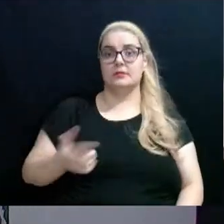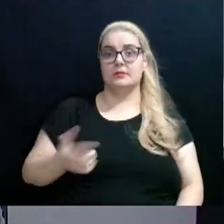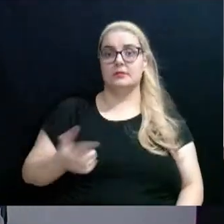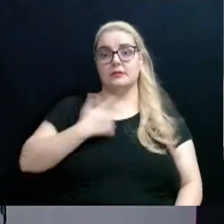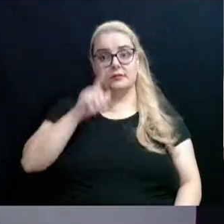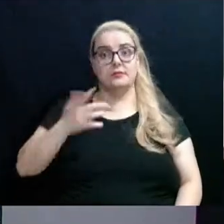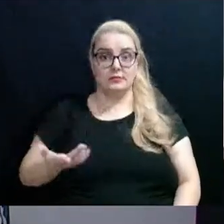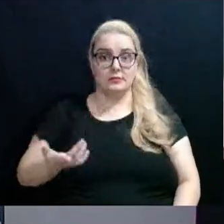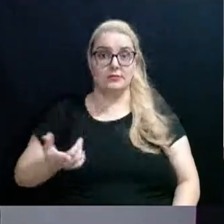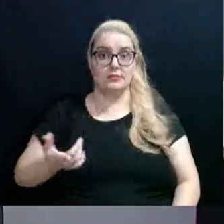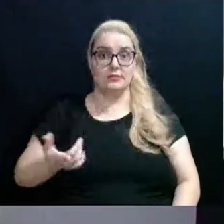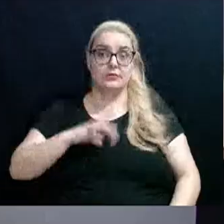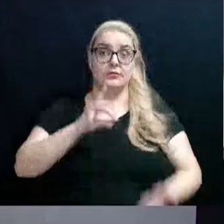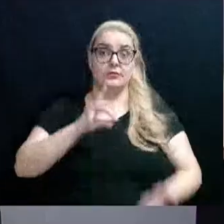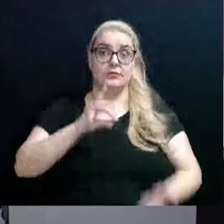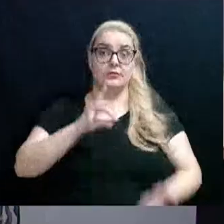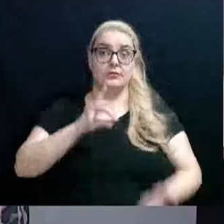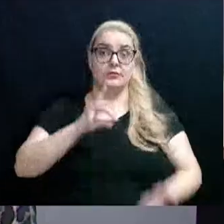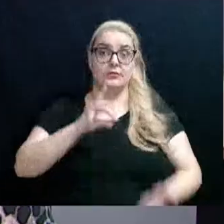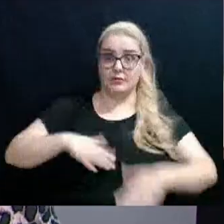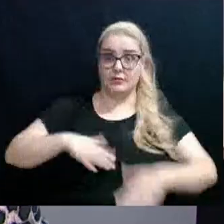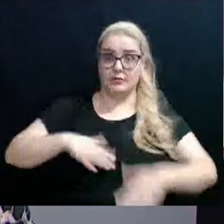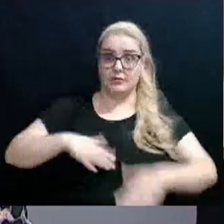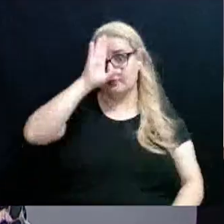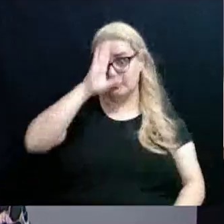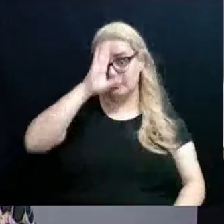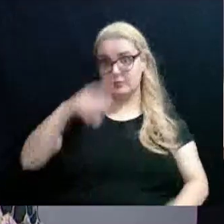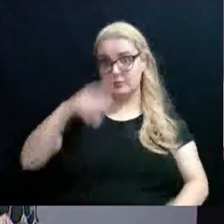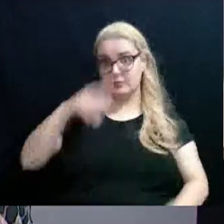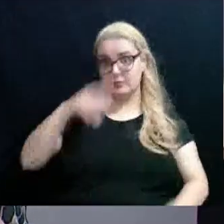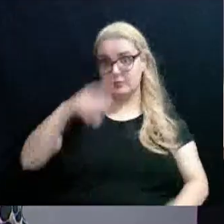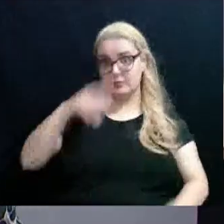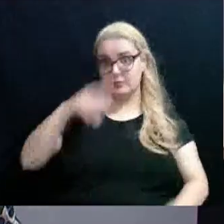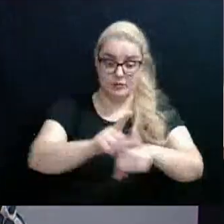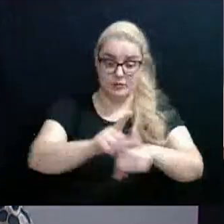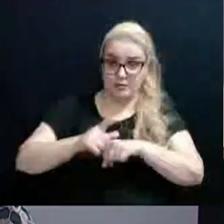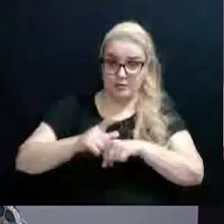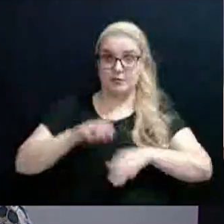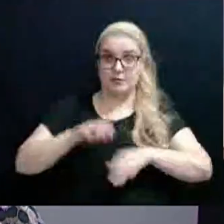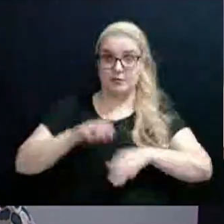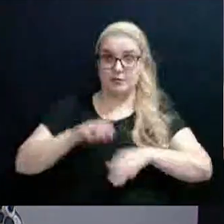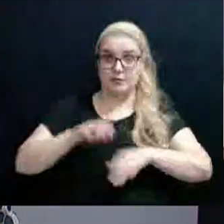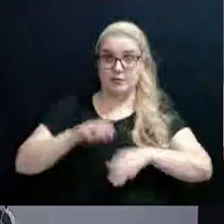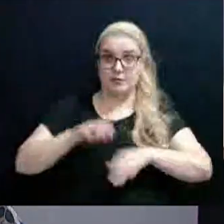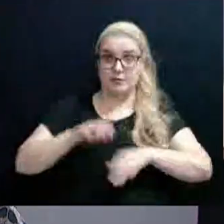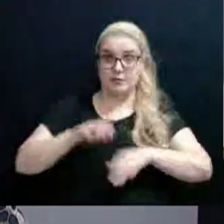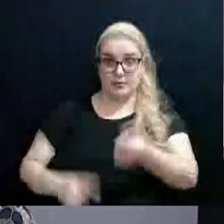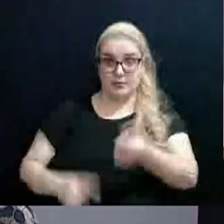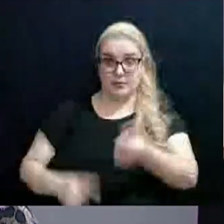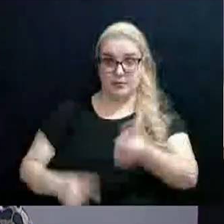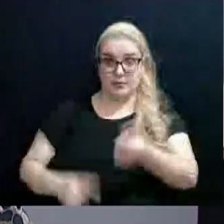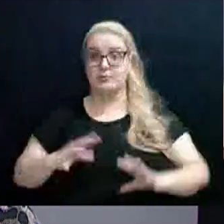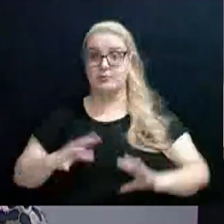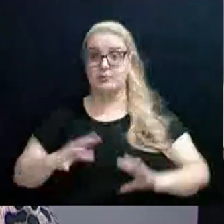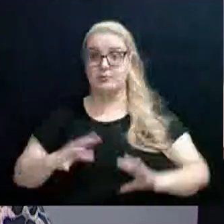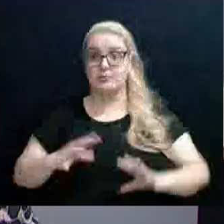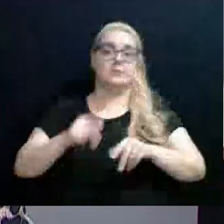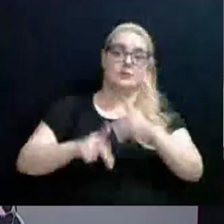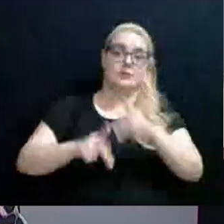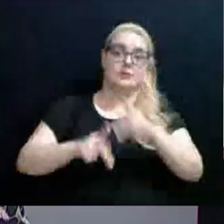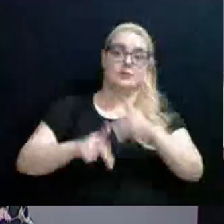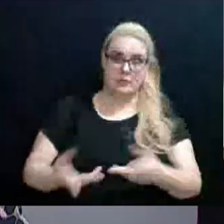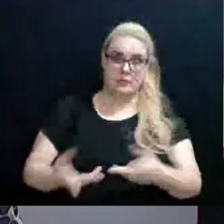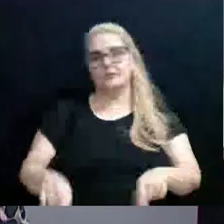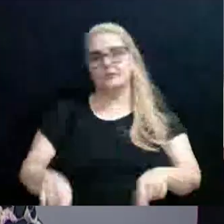fato descanso, principalmente para os trabalhadores do comércio, né, que estão muitas vezes precarizados na escala 6x1, mas também para toda a população E